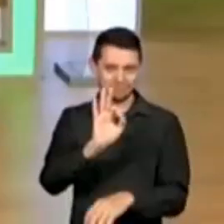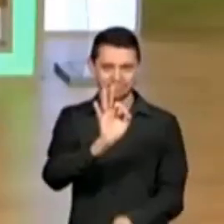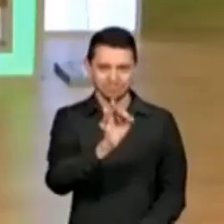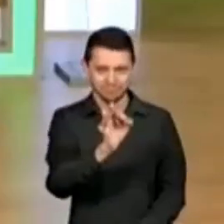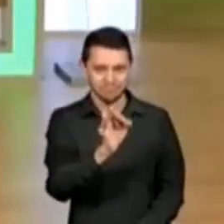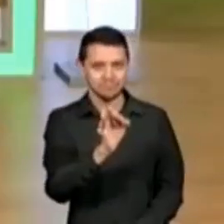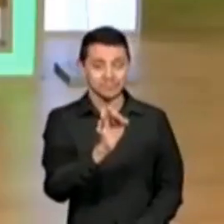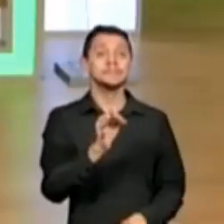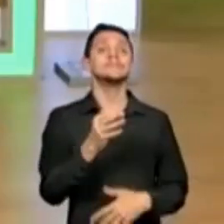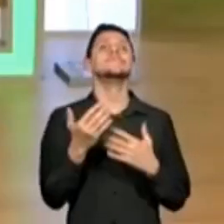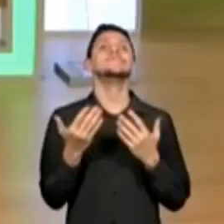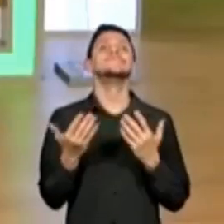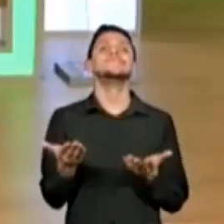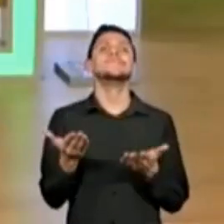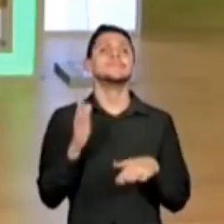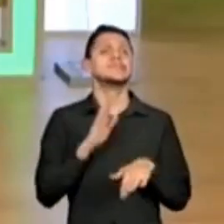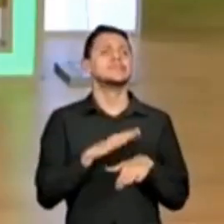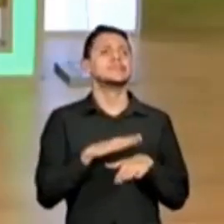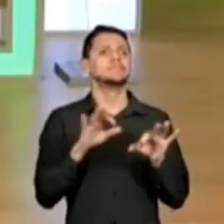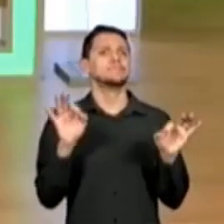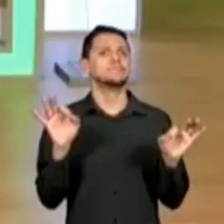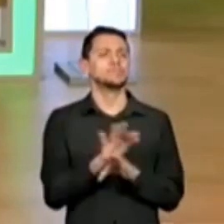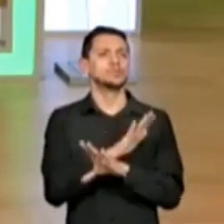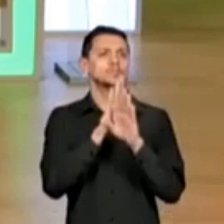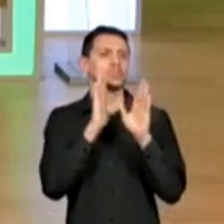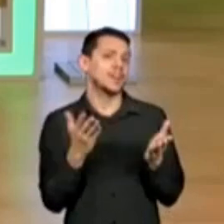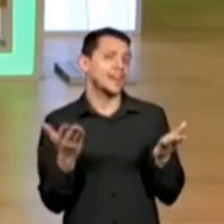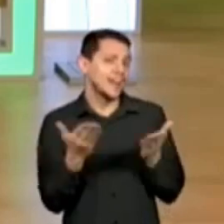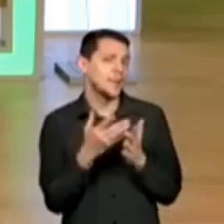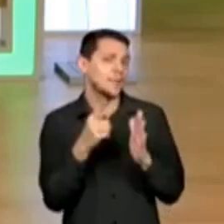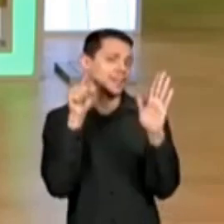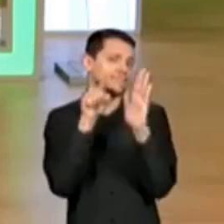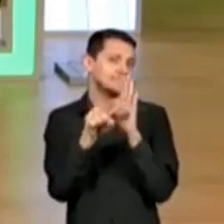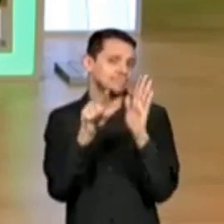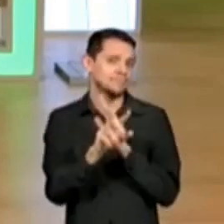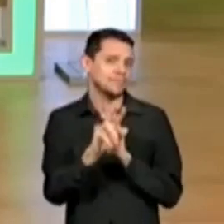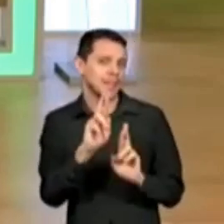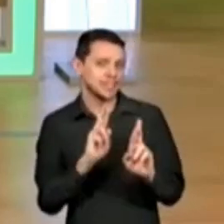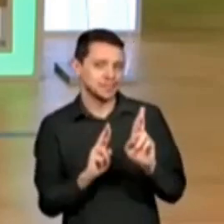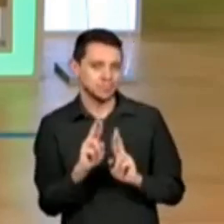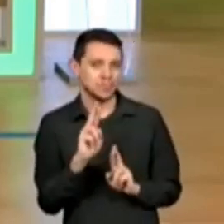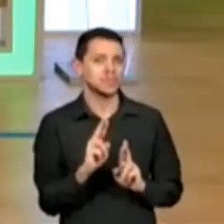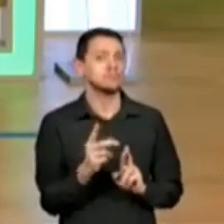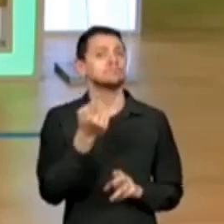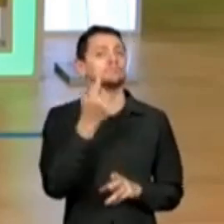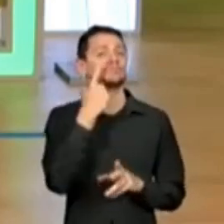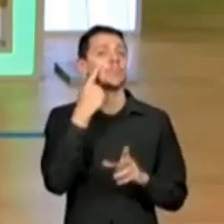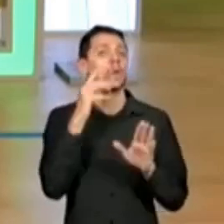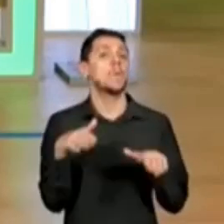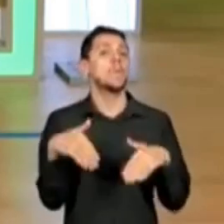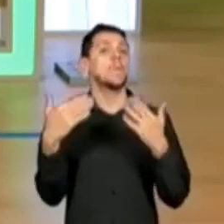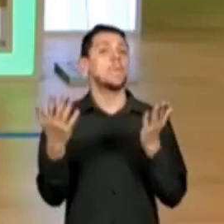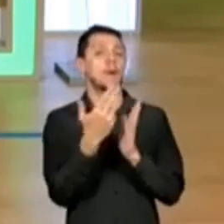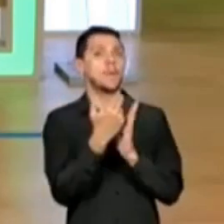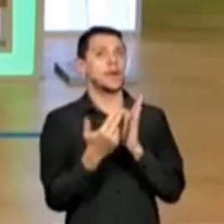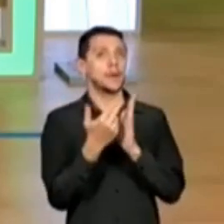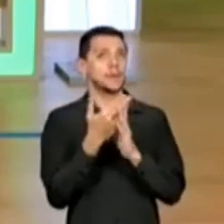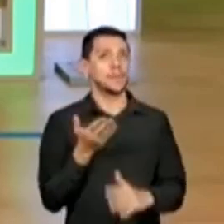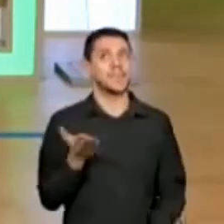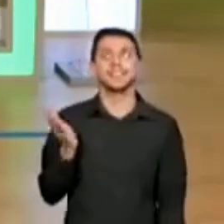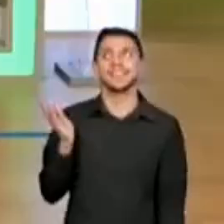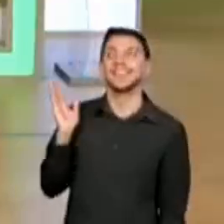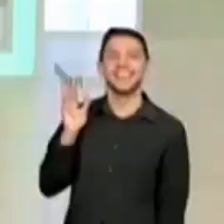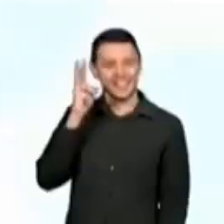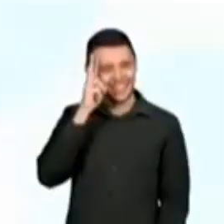Pro, agora você vai me responder algumas questões. E olha justamente qual é a imagem. Aquela que deu um bugzinho